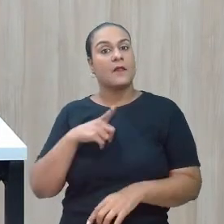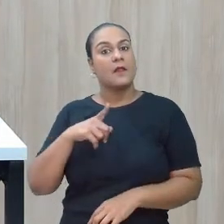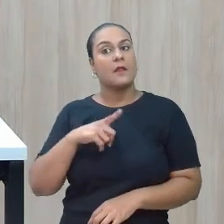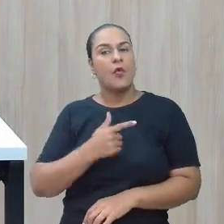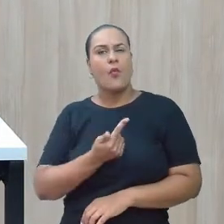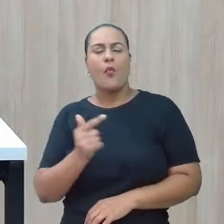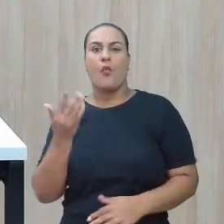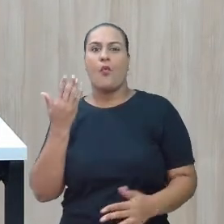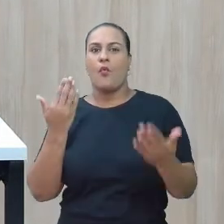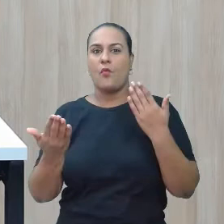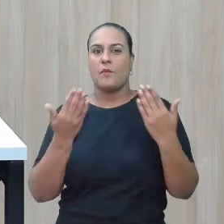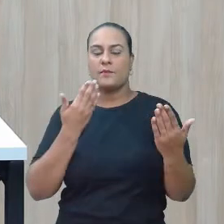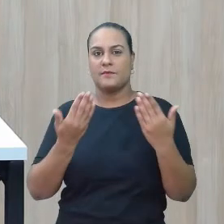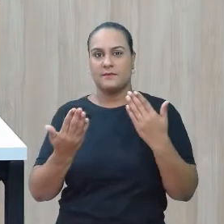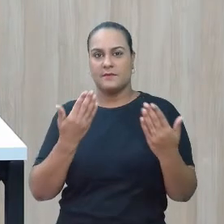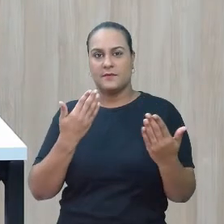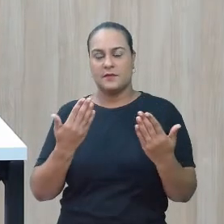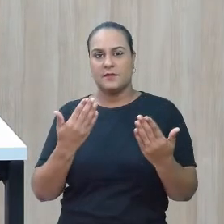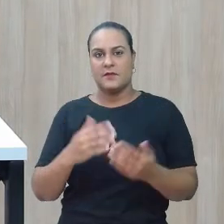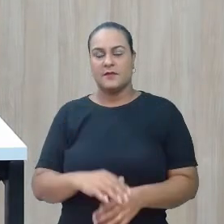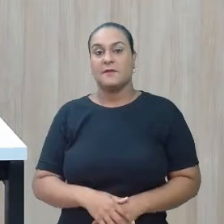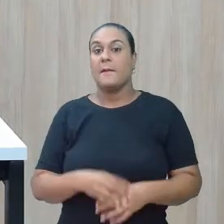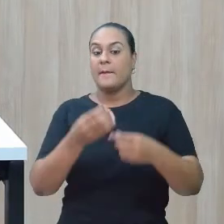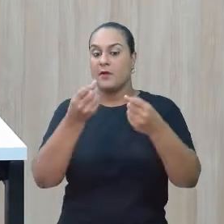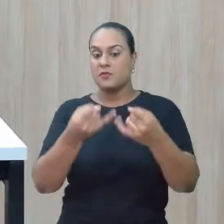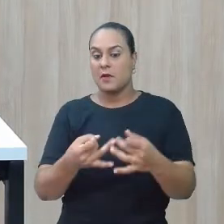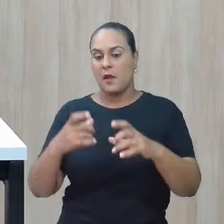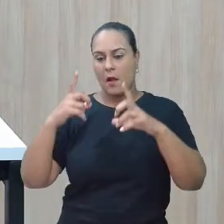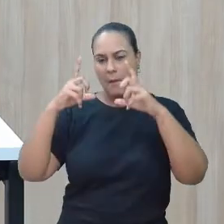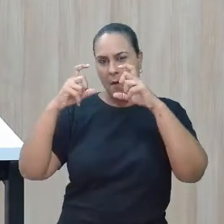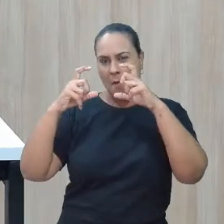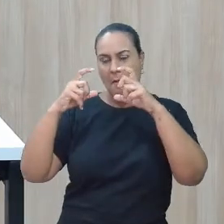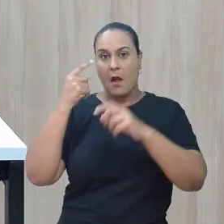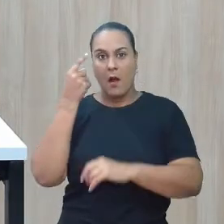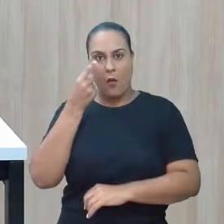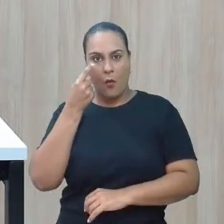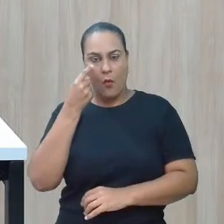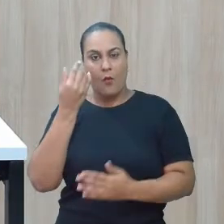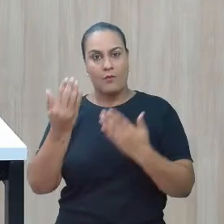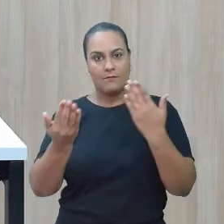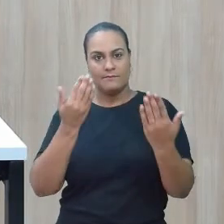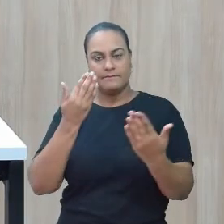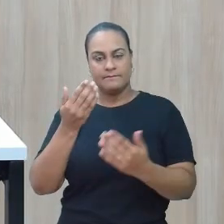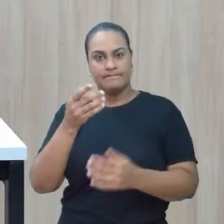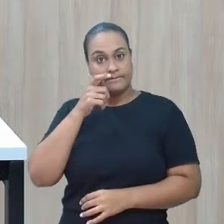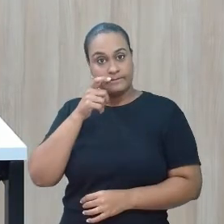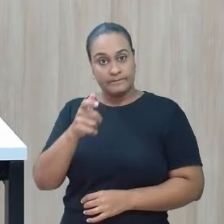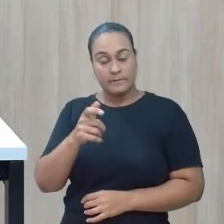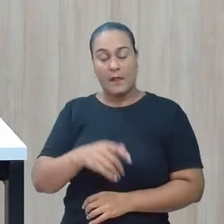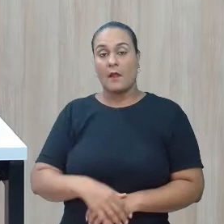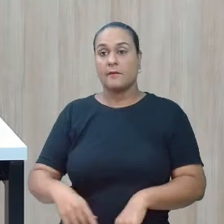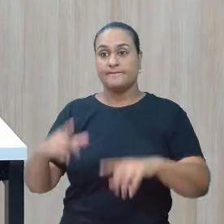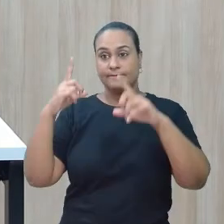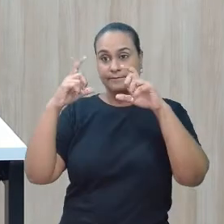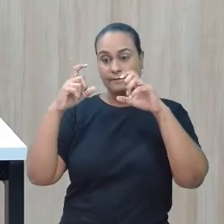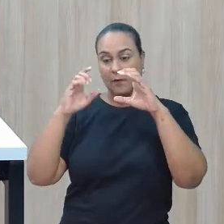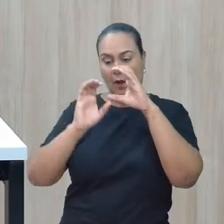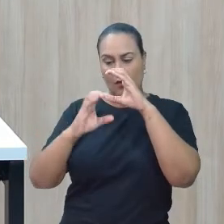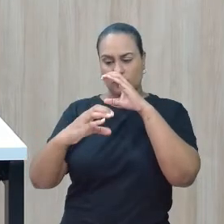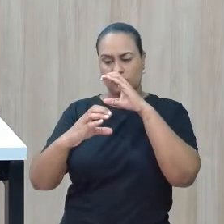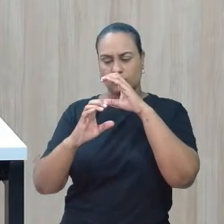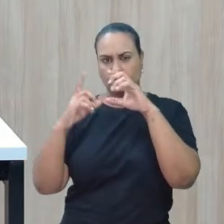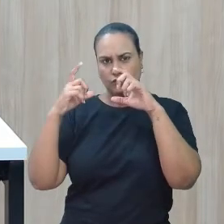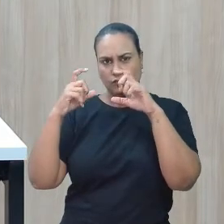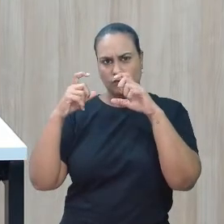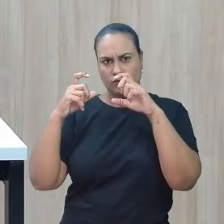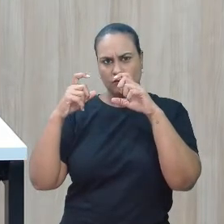comparação para falar a respeito da máquina fotográfica. Veja que interessante. A máquina fotográfica é um modelo de